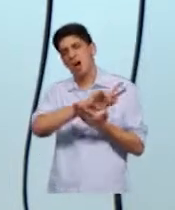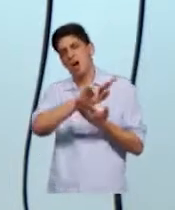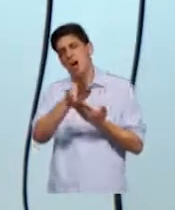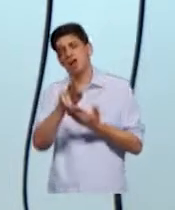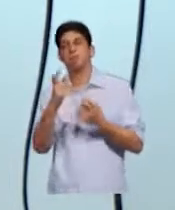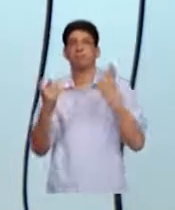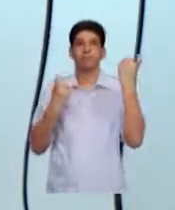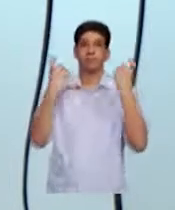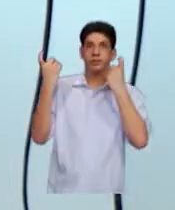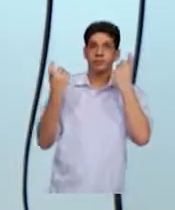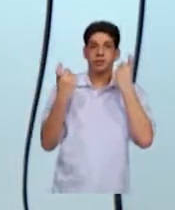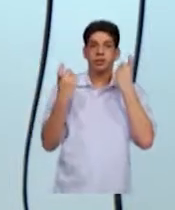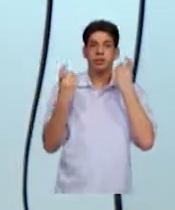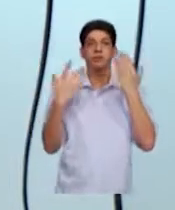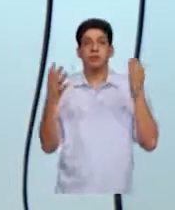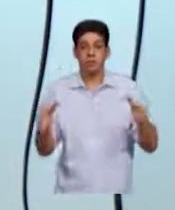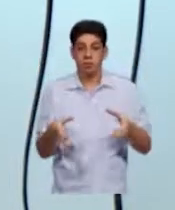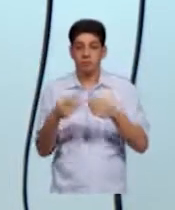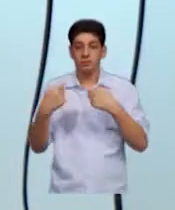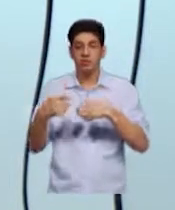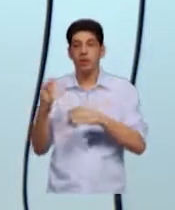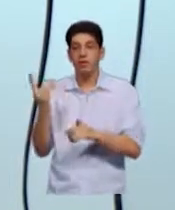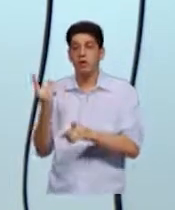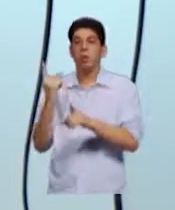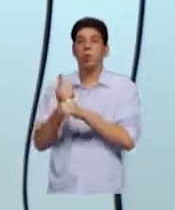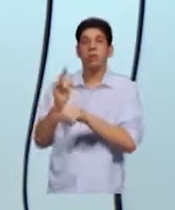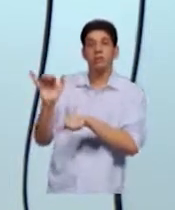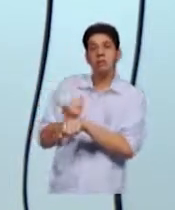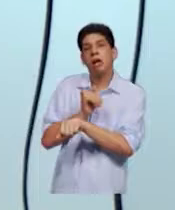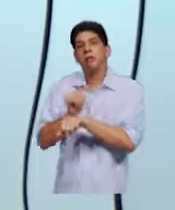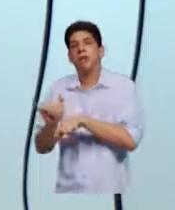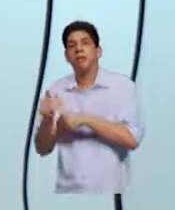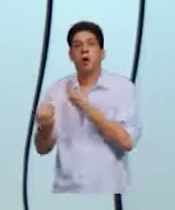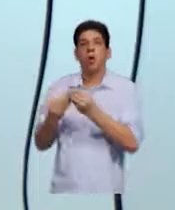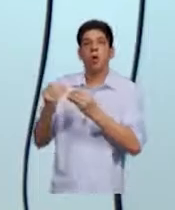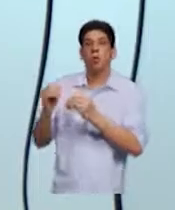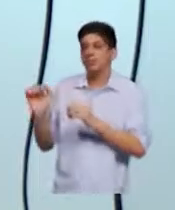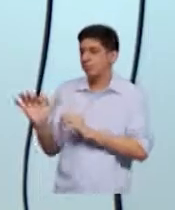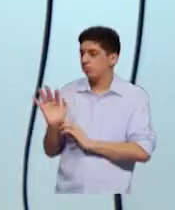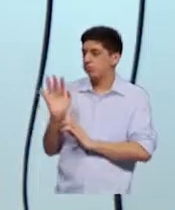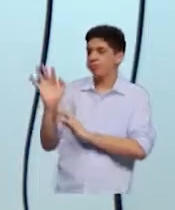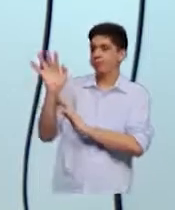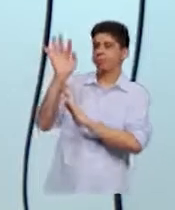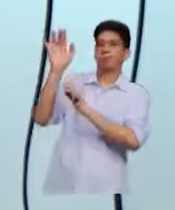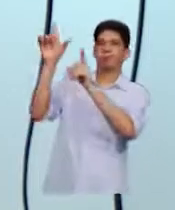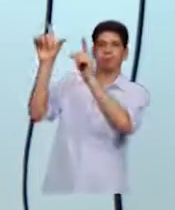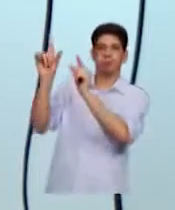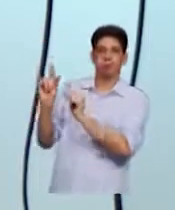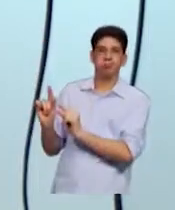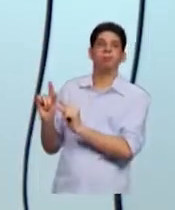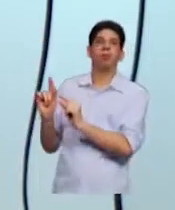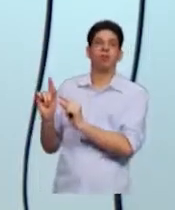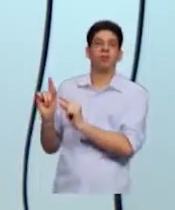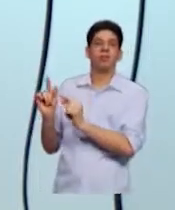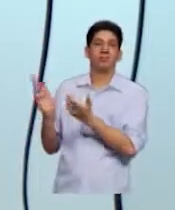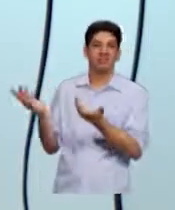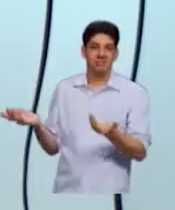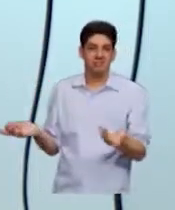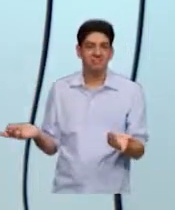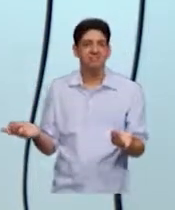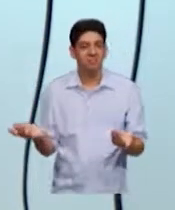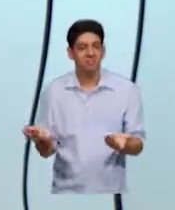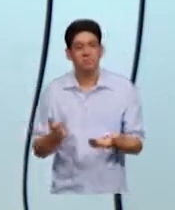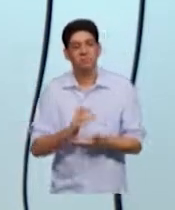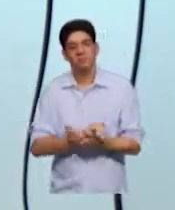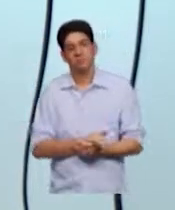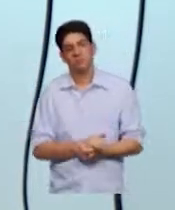arranjar medidas para diminuir esses gases poluentes na atmosfera. Então, foi o que